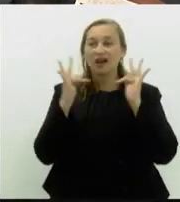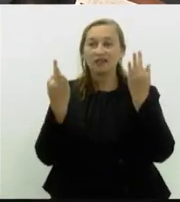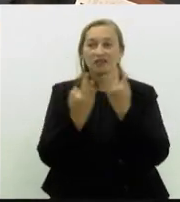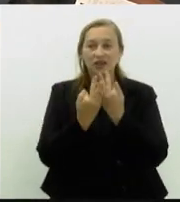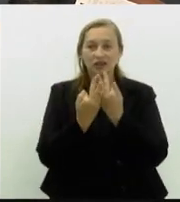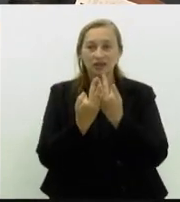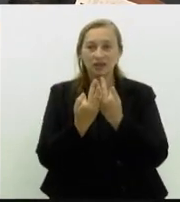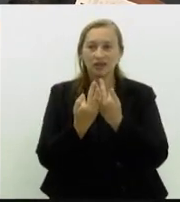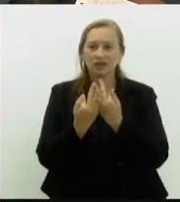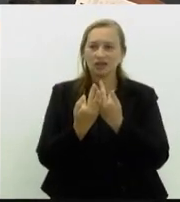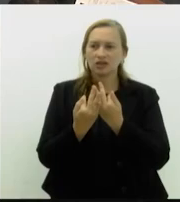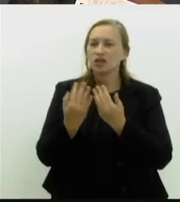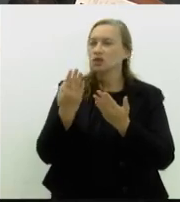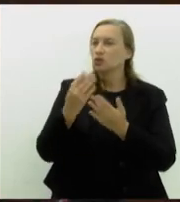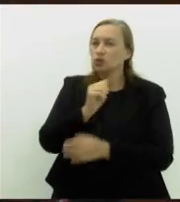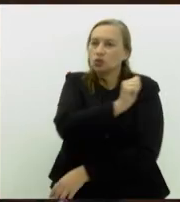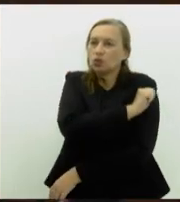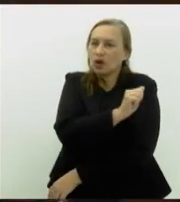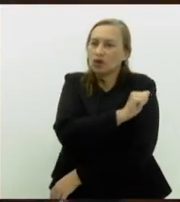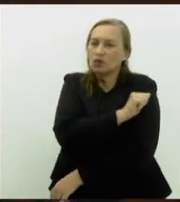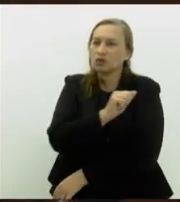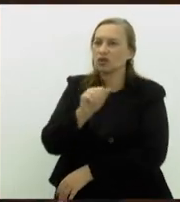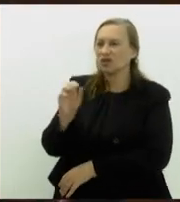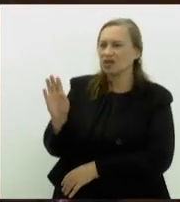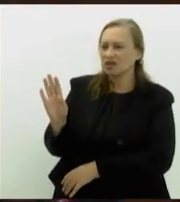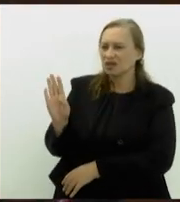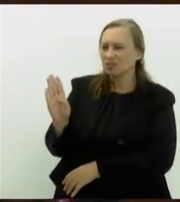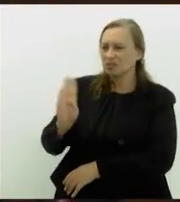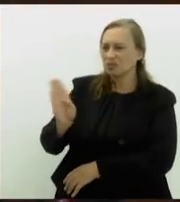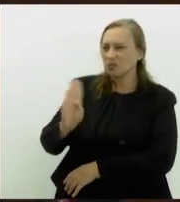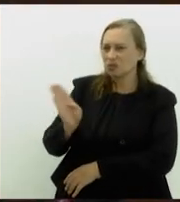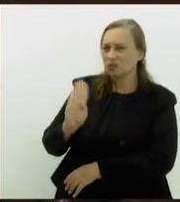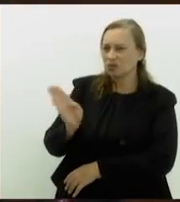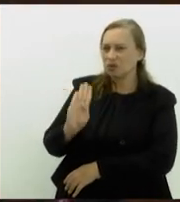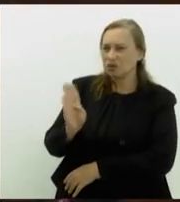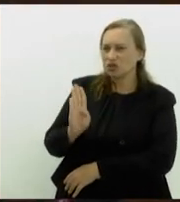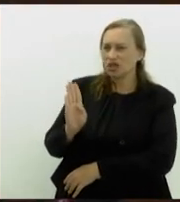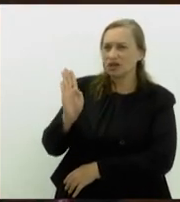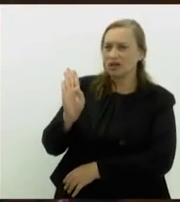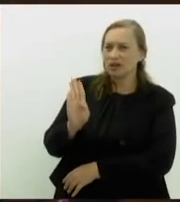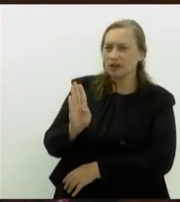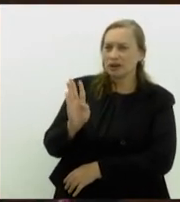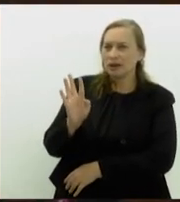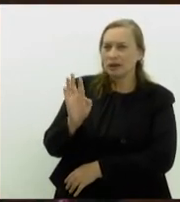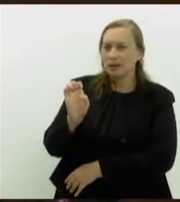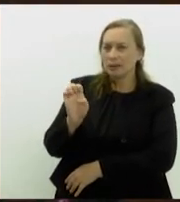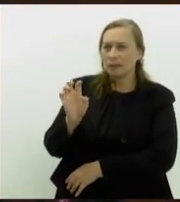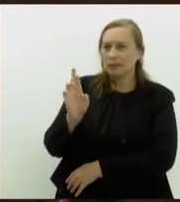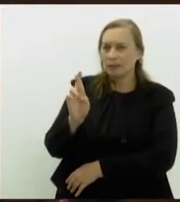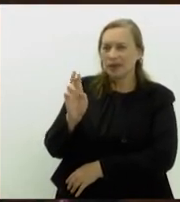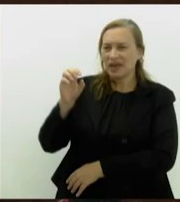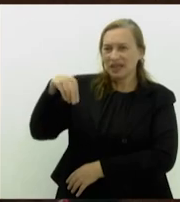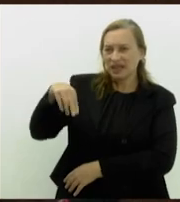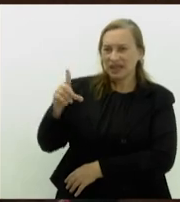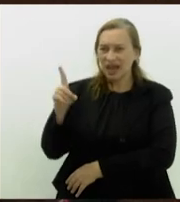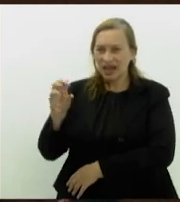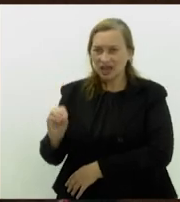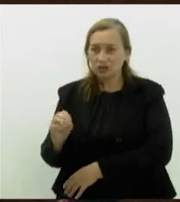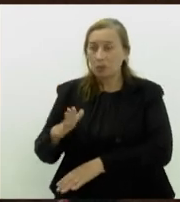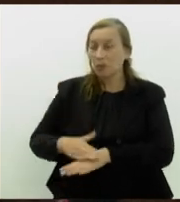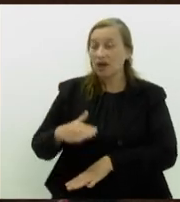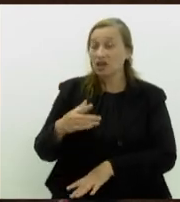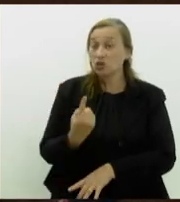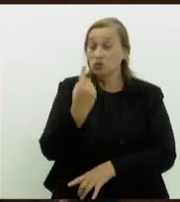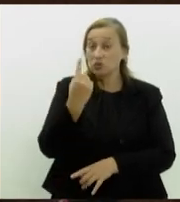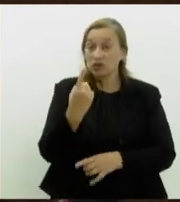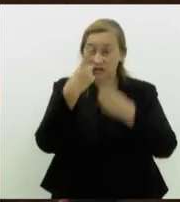de Biologia Bernardo Paraíso, de 24 anos, da Universidade Federal do Rio de Janeiro, vítima de mais uma violência